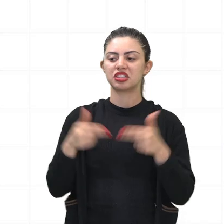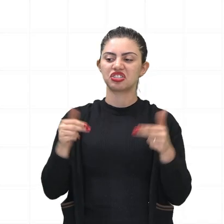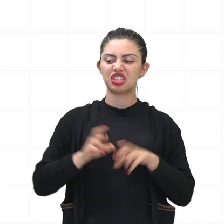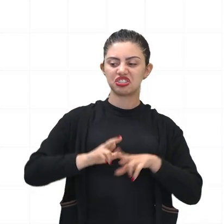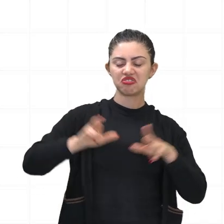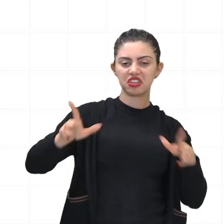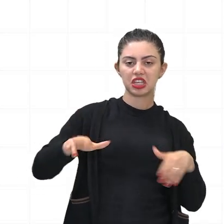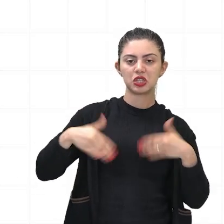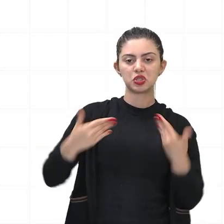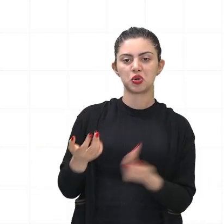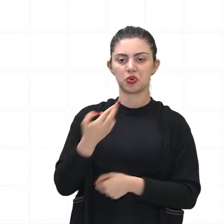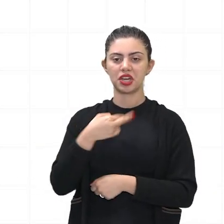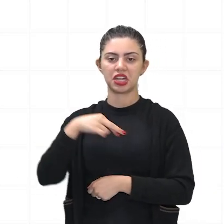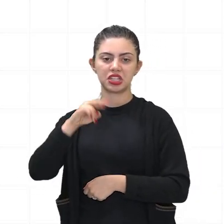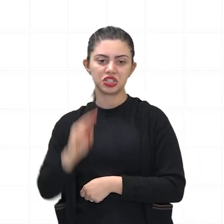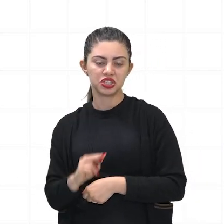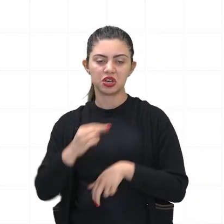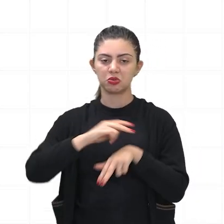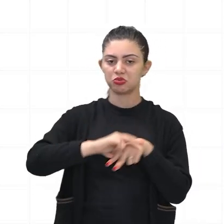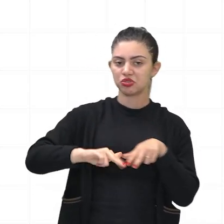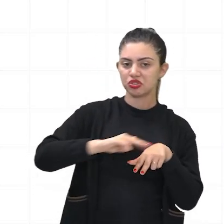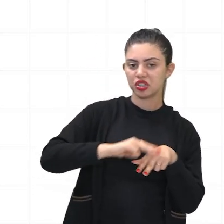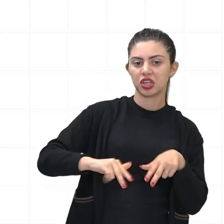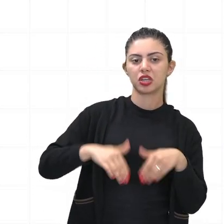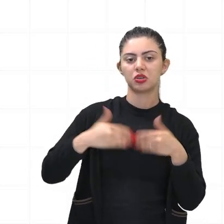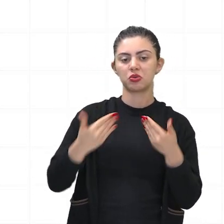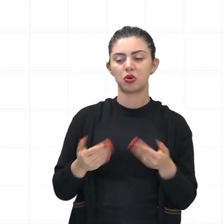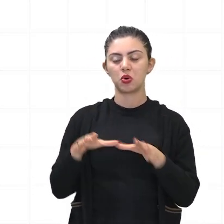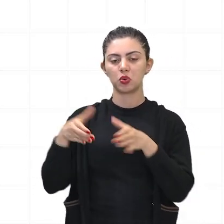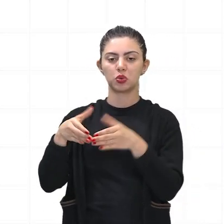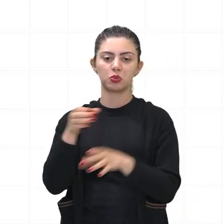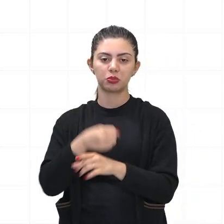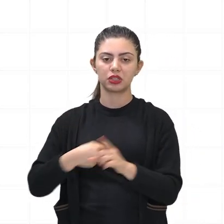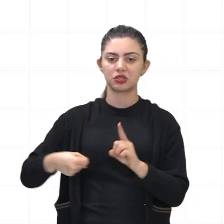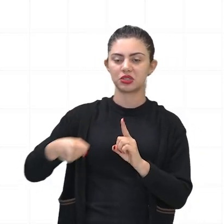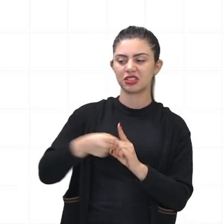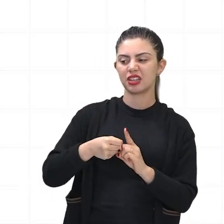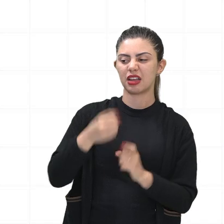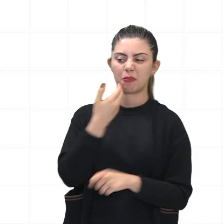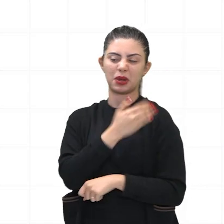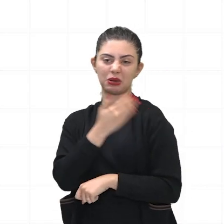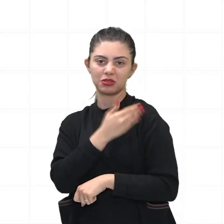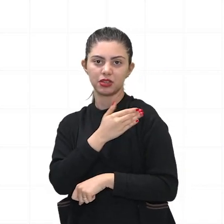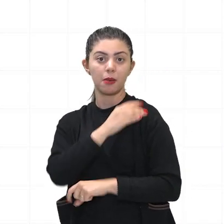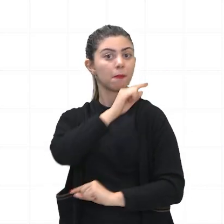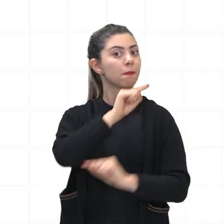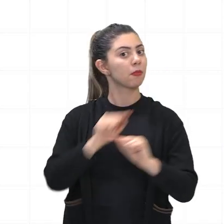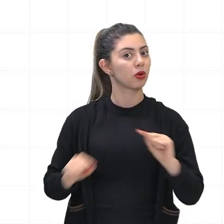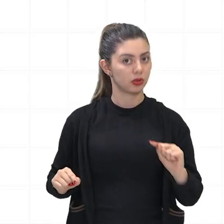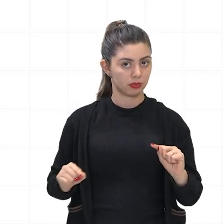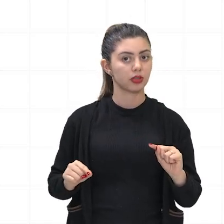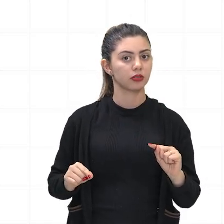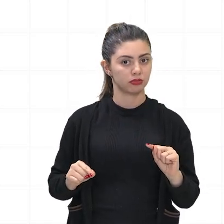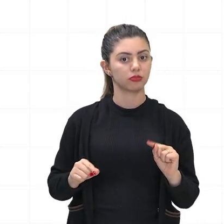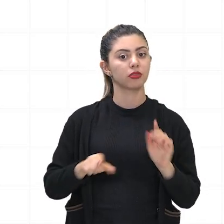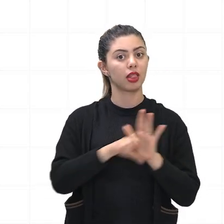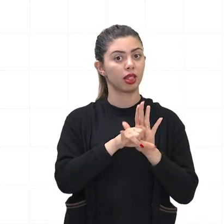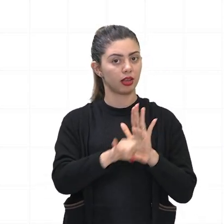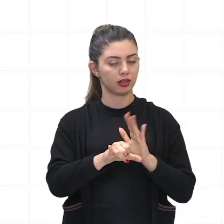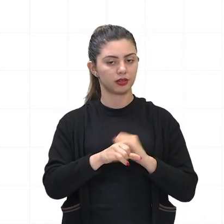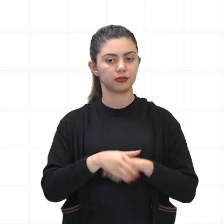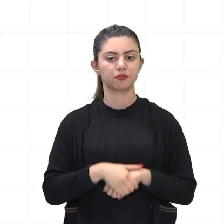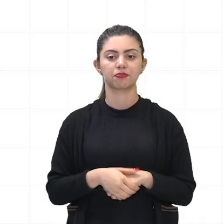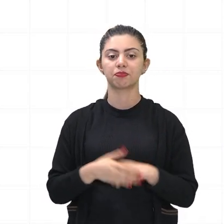da sua religião, do seu gênero ou classe social é proibido.